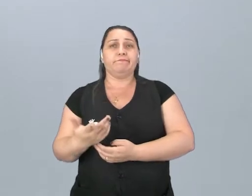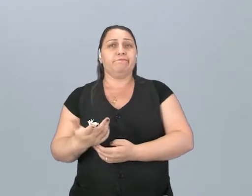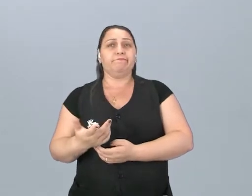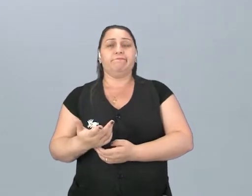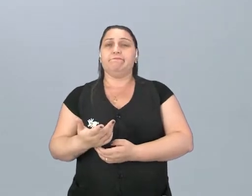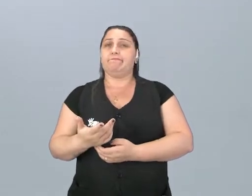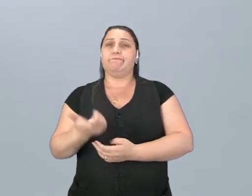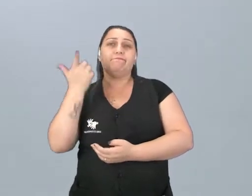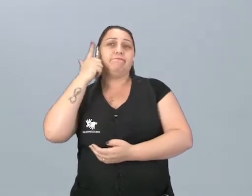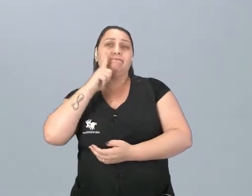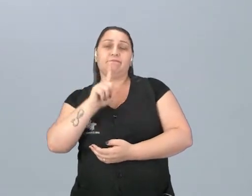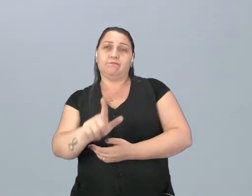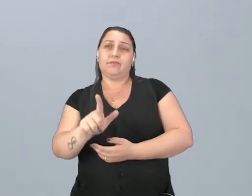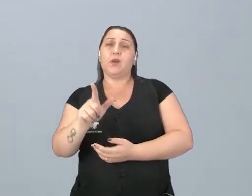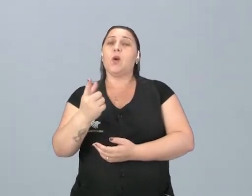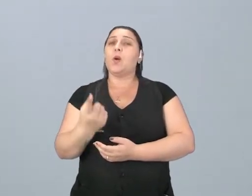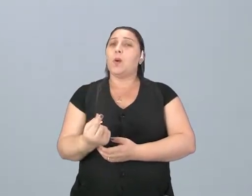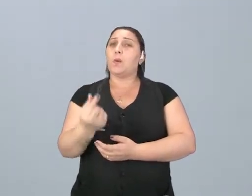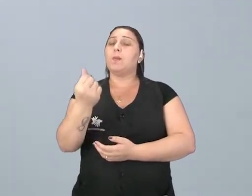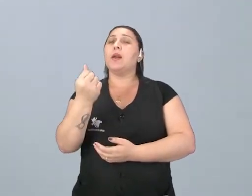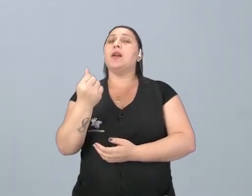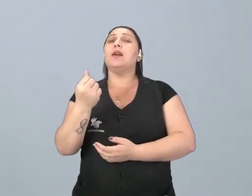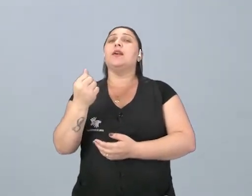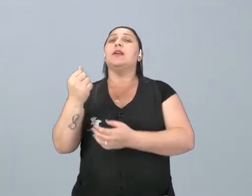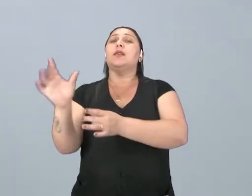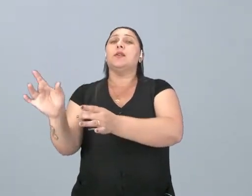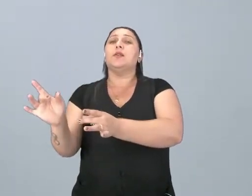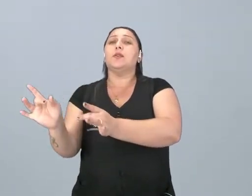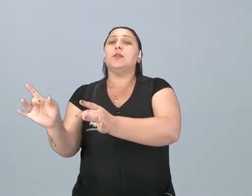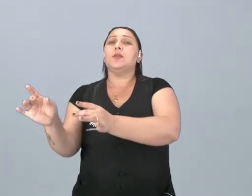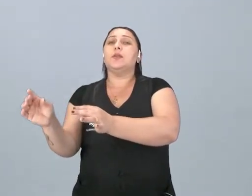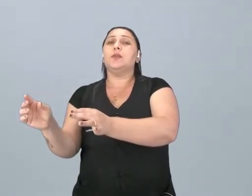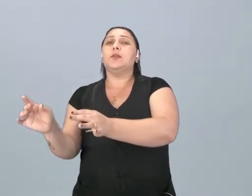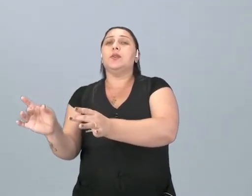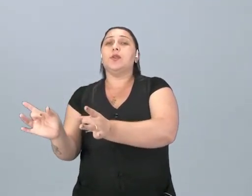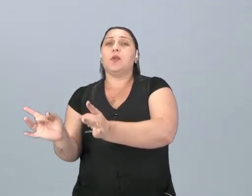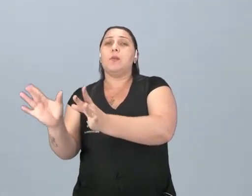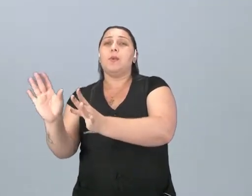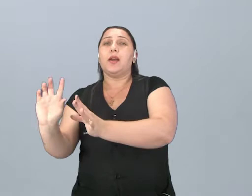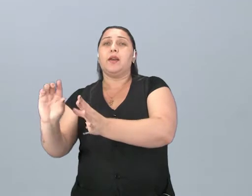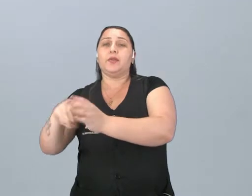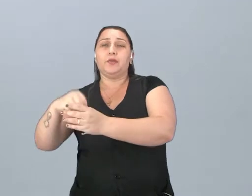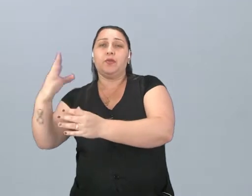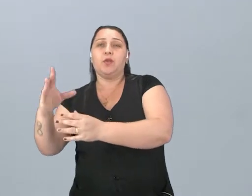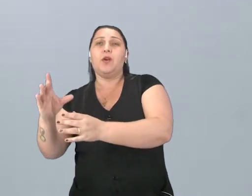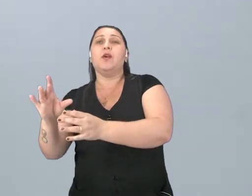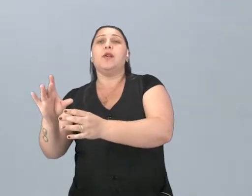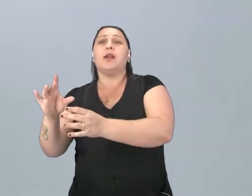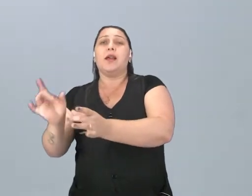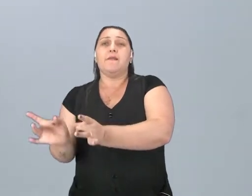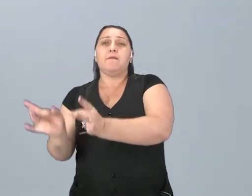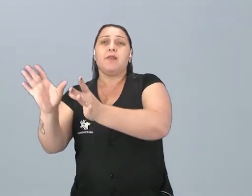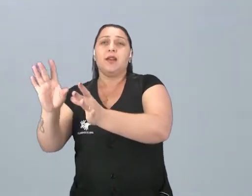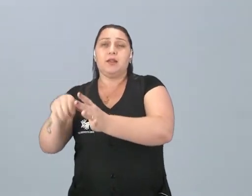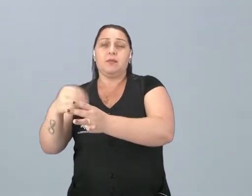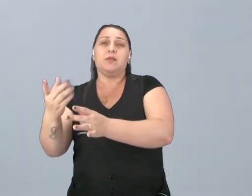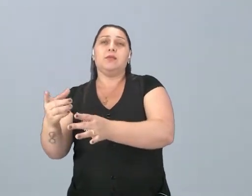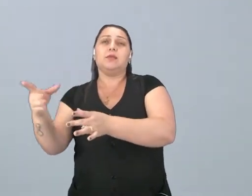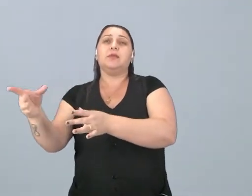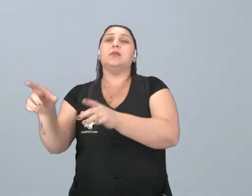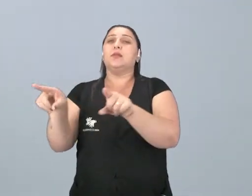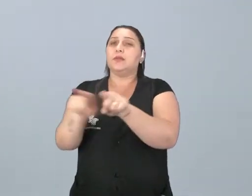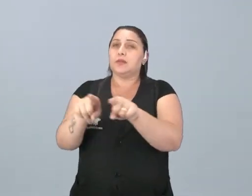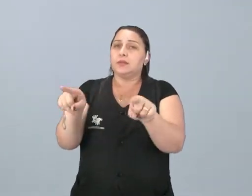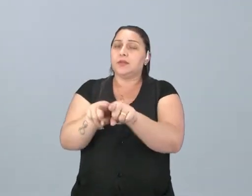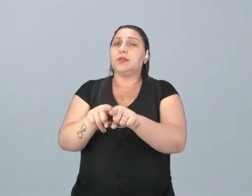valer o preço da importação, da exportação. Isso faz com que a Bolsa de Valores de Nova